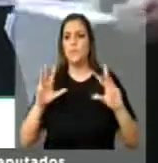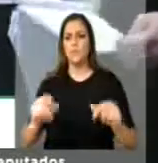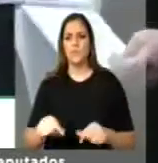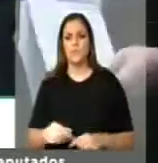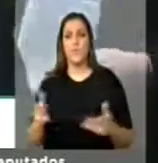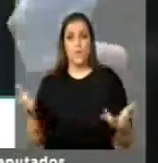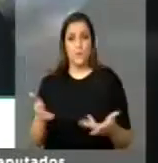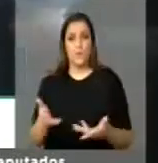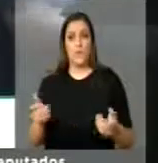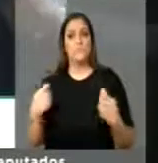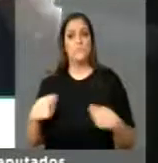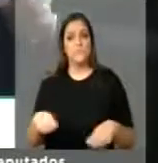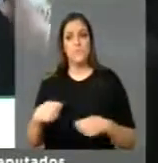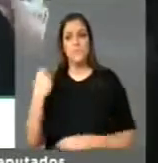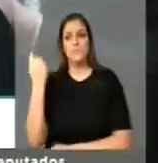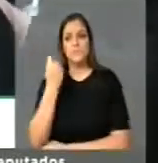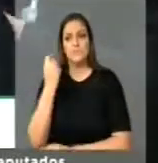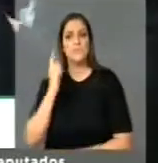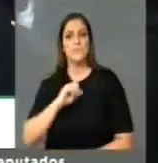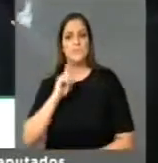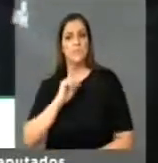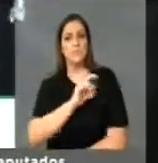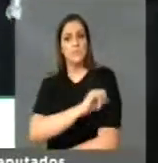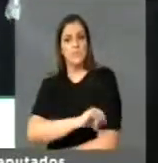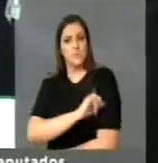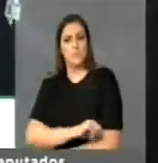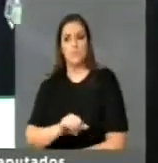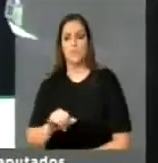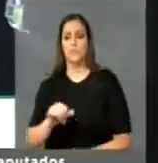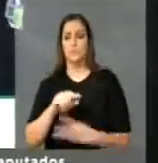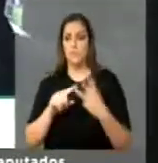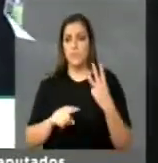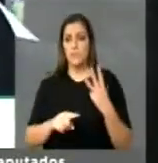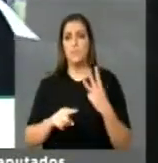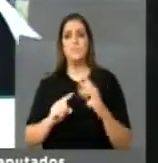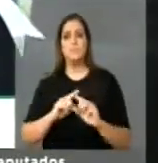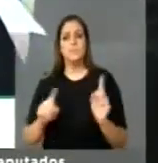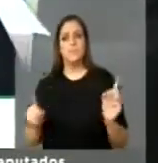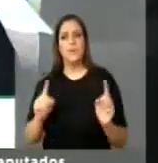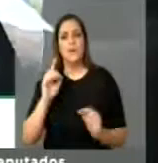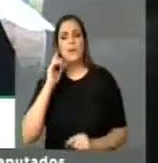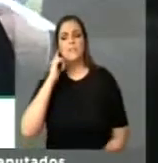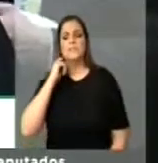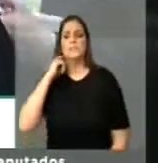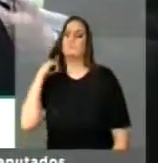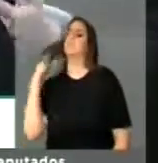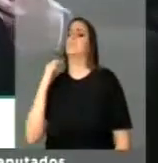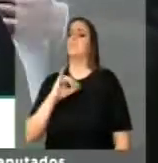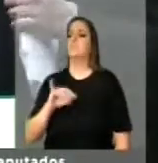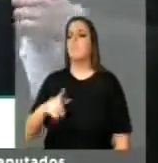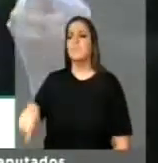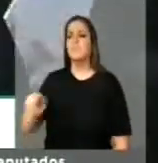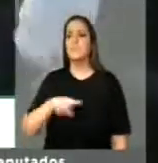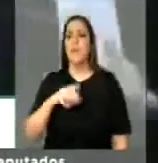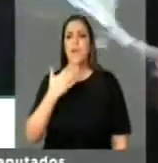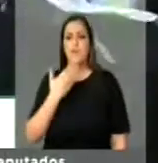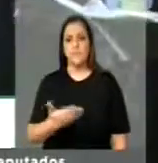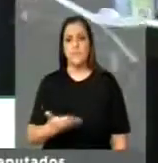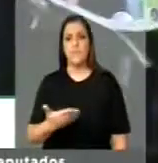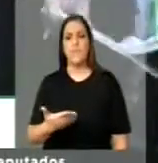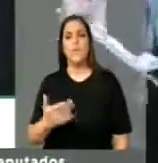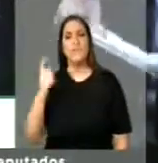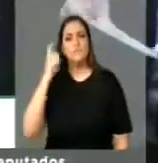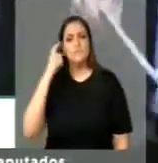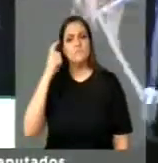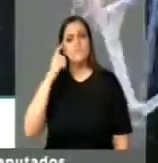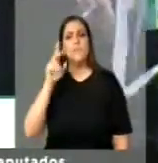está precisando é o Rio Grande do Sul, Minas Gerais e Rio de Janeiro. E aqueles que votarem a favor desse projeto, com certeza, vão